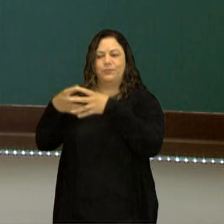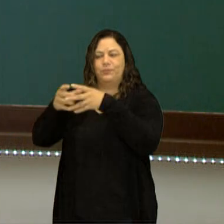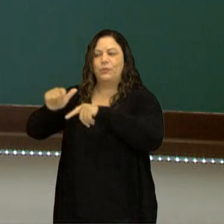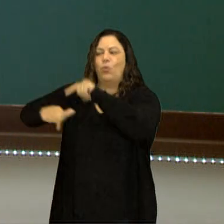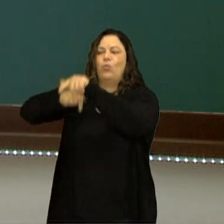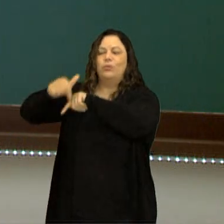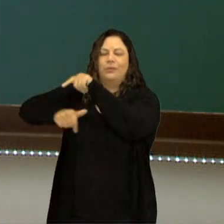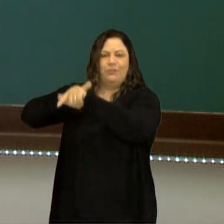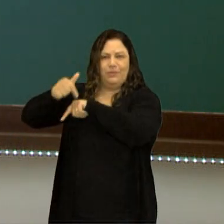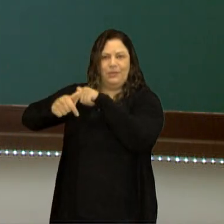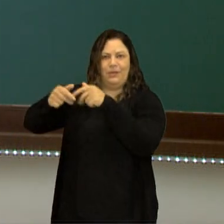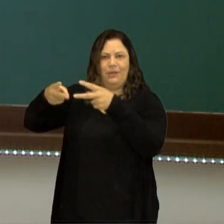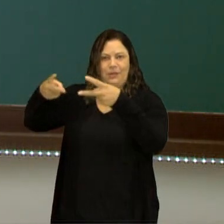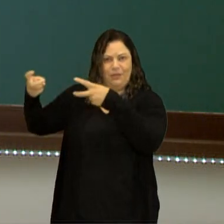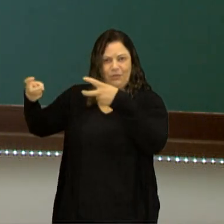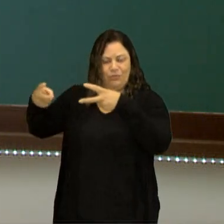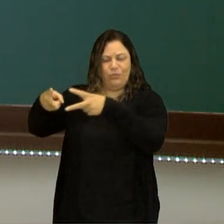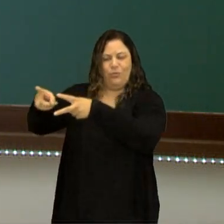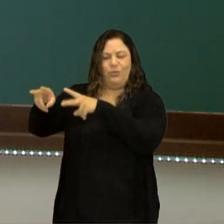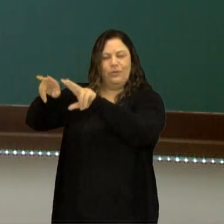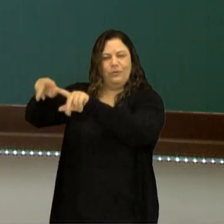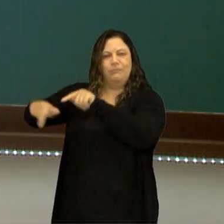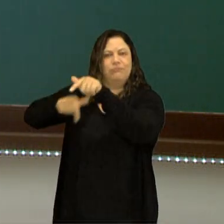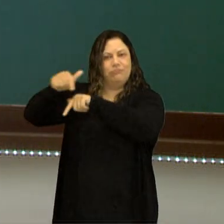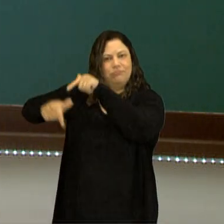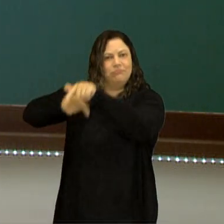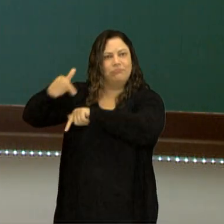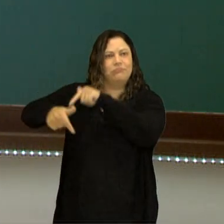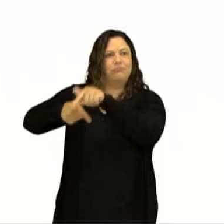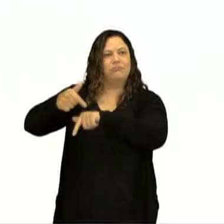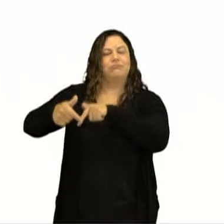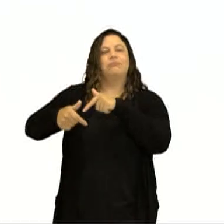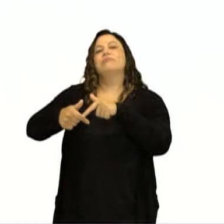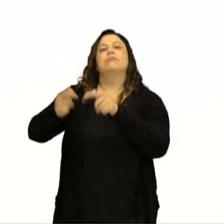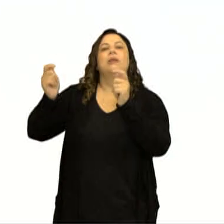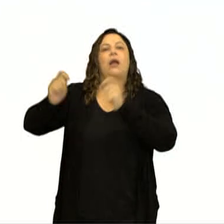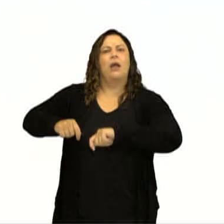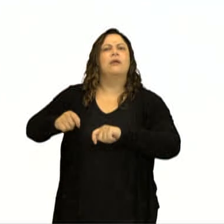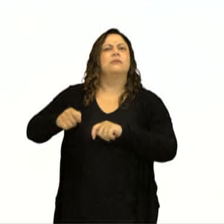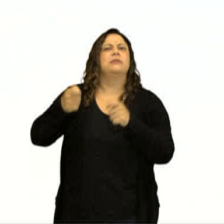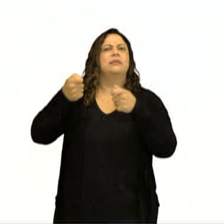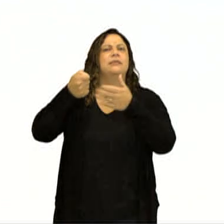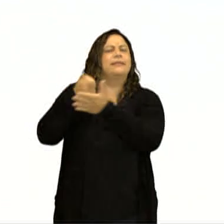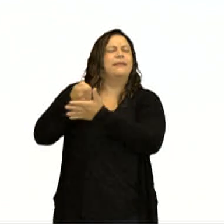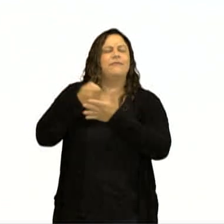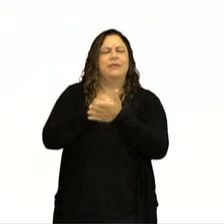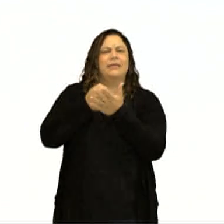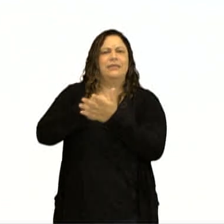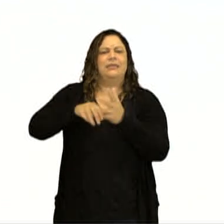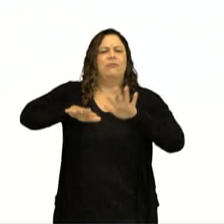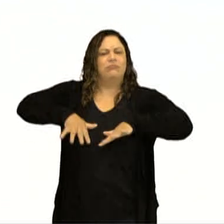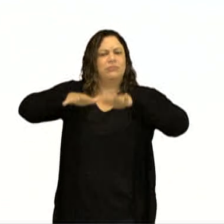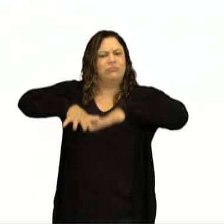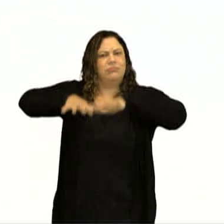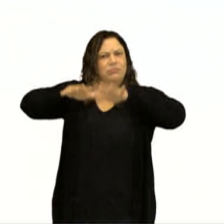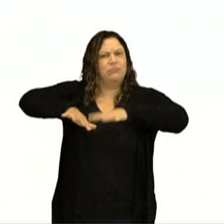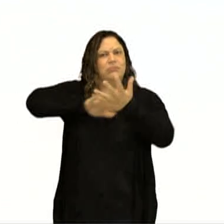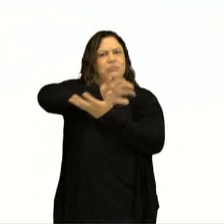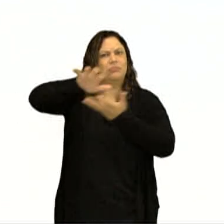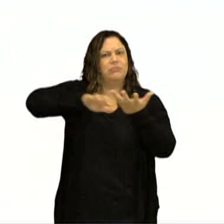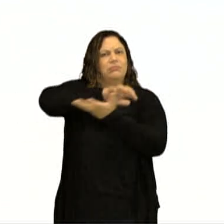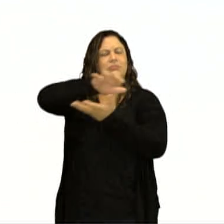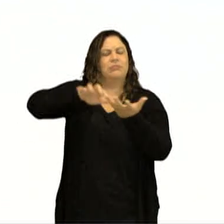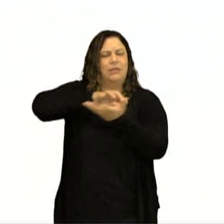proletariado, que são os trabalhadores. O proletariado ele deveria fazer uma revolução, segundo essas ideias do